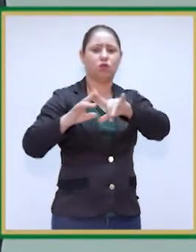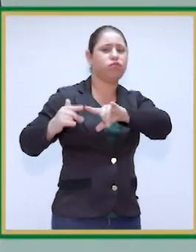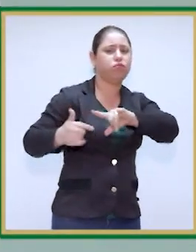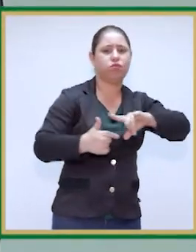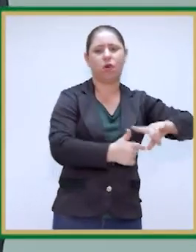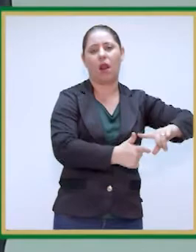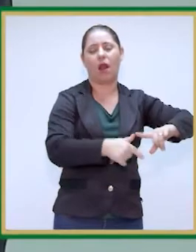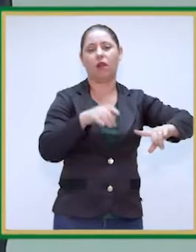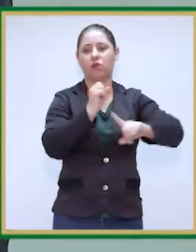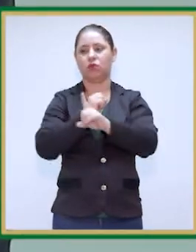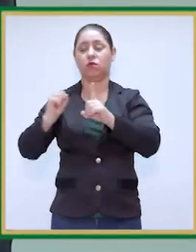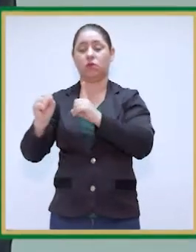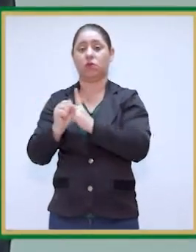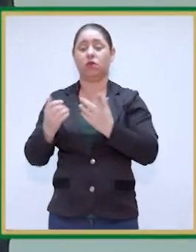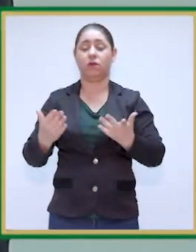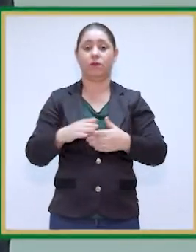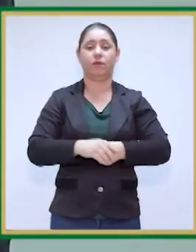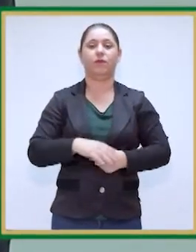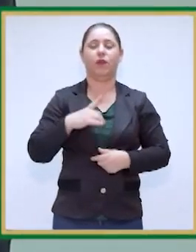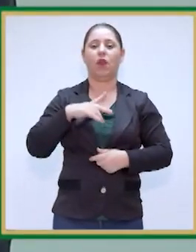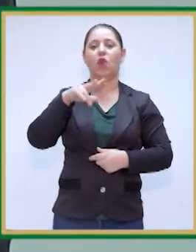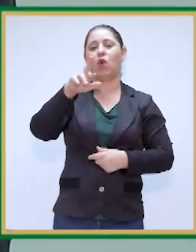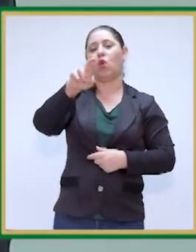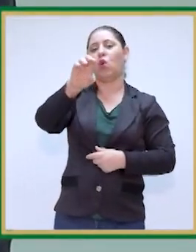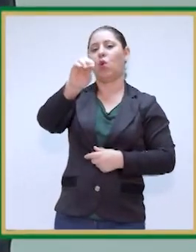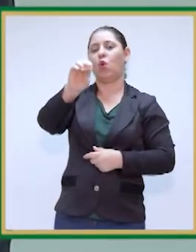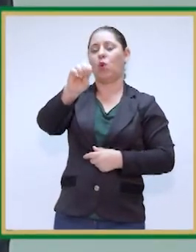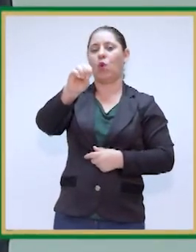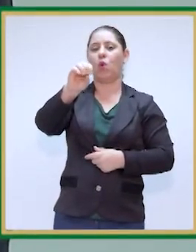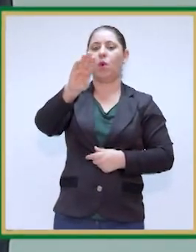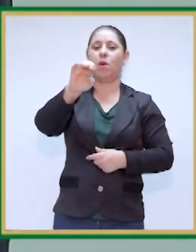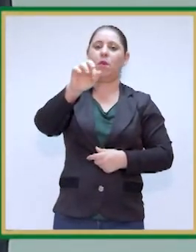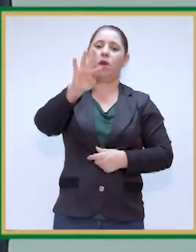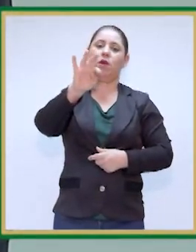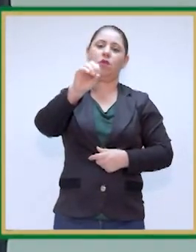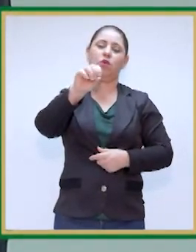excluindo ela da sociedade? Tem um penalista chamado Roberto Lira,